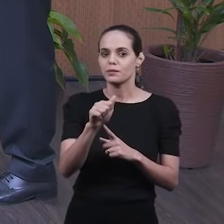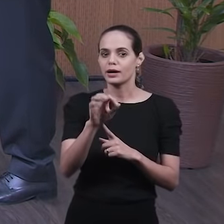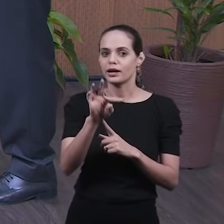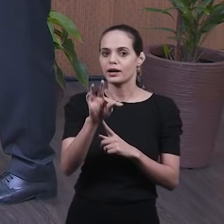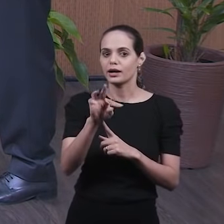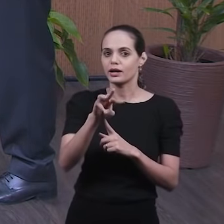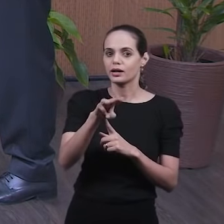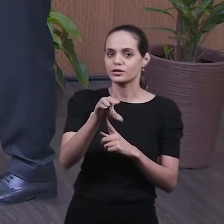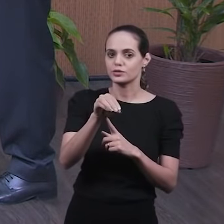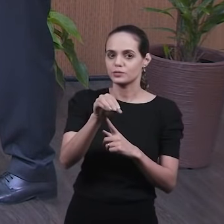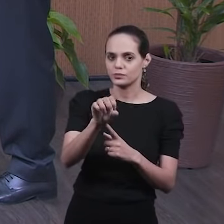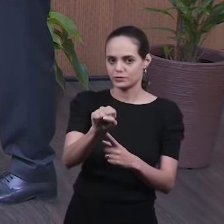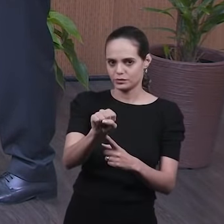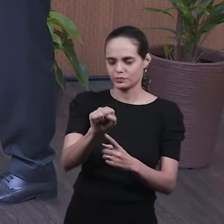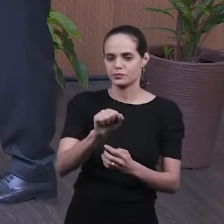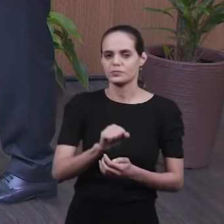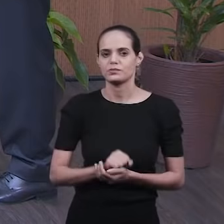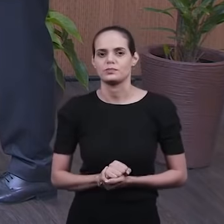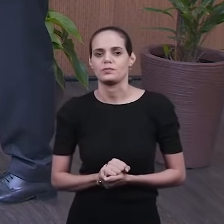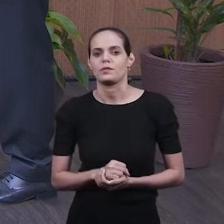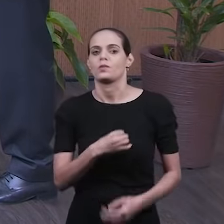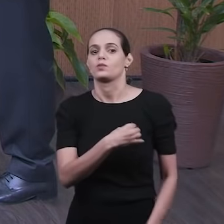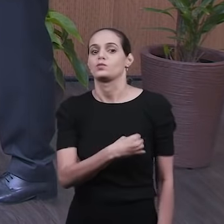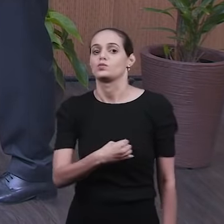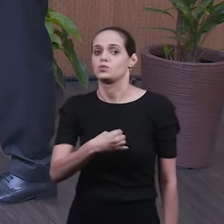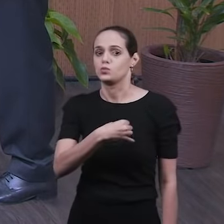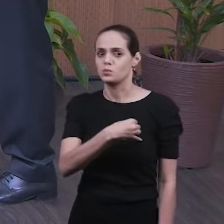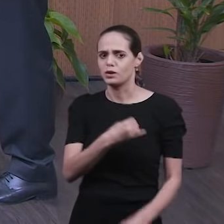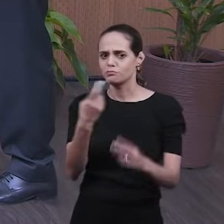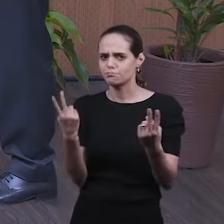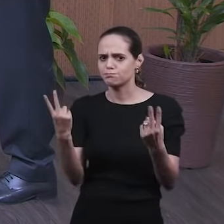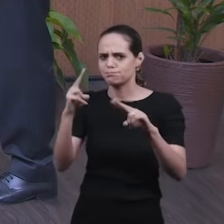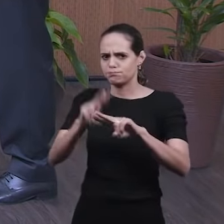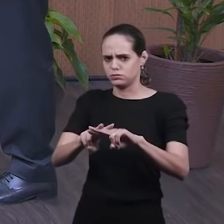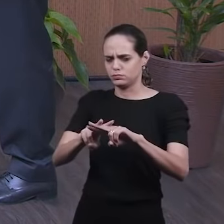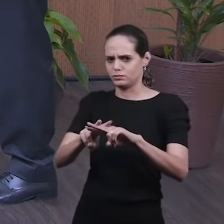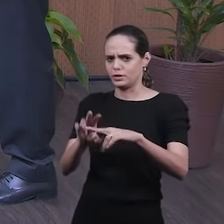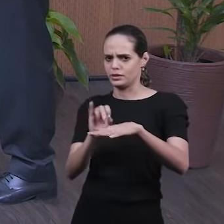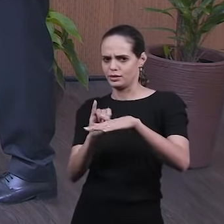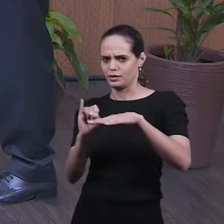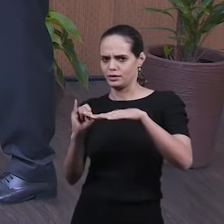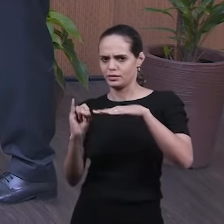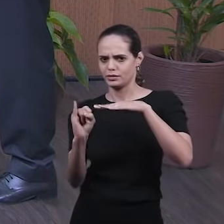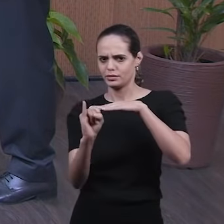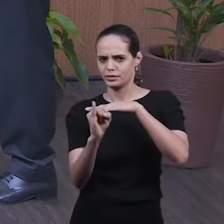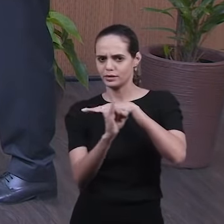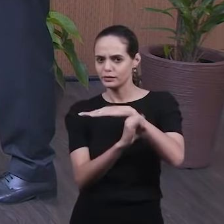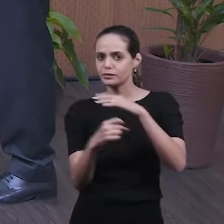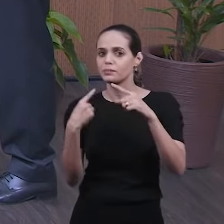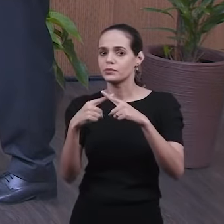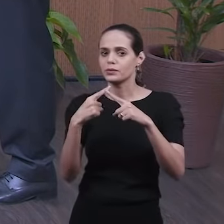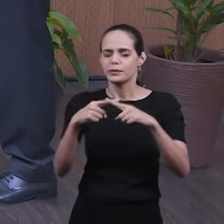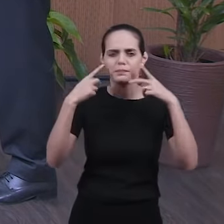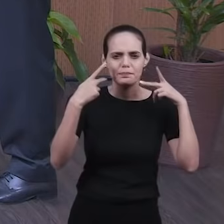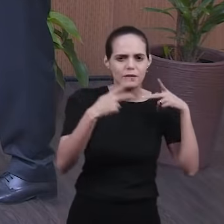João estava preso por pregar o evangelho. A igreja